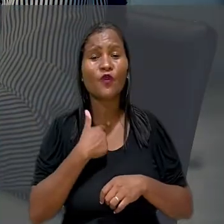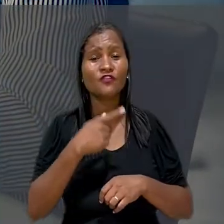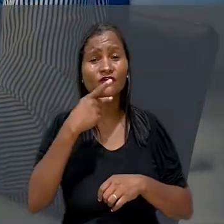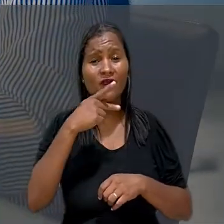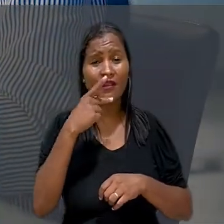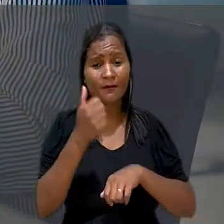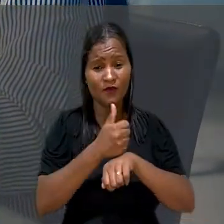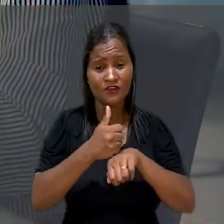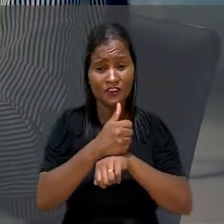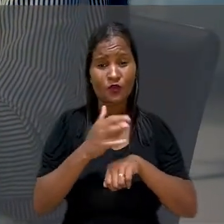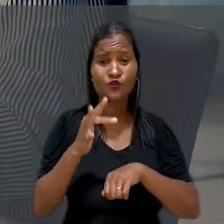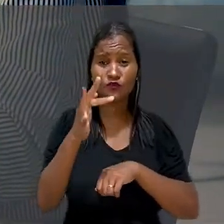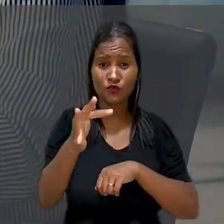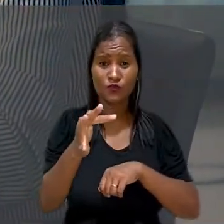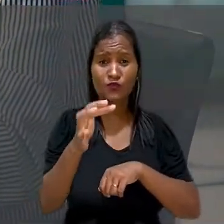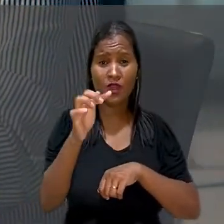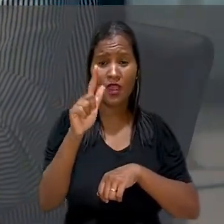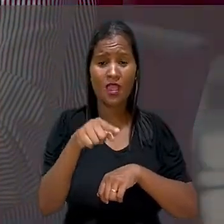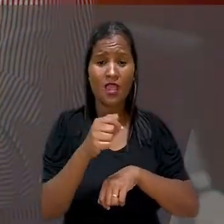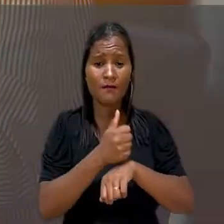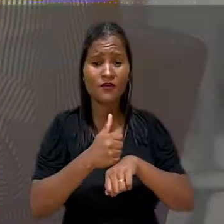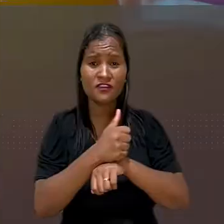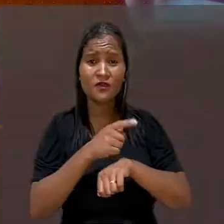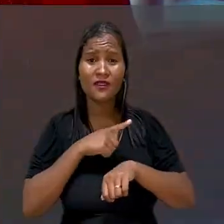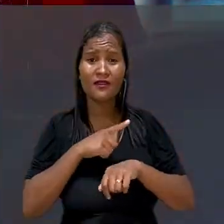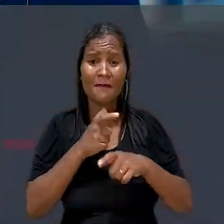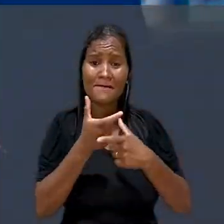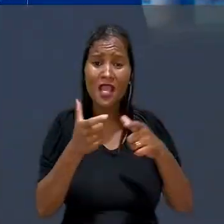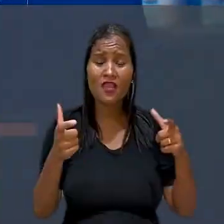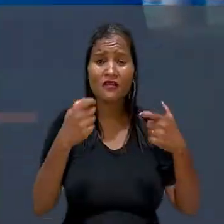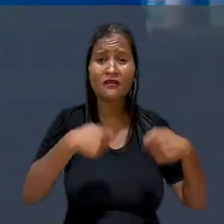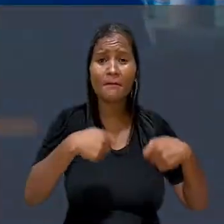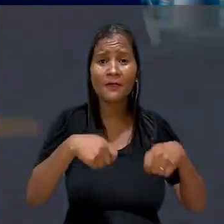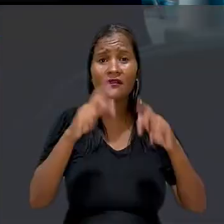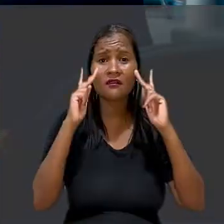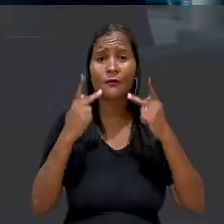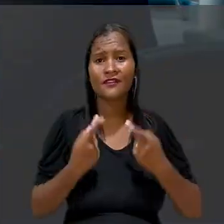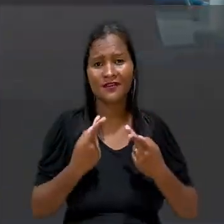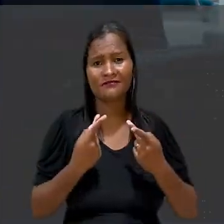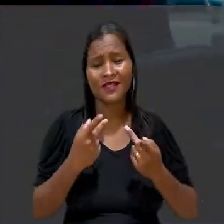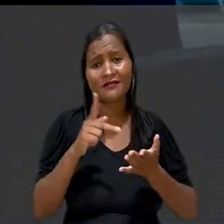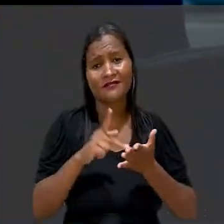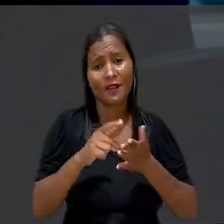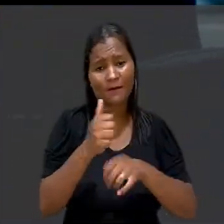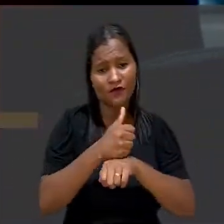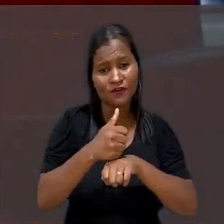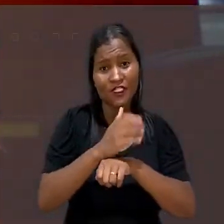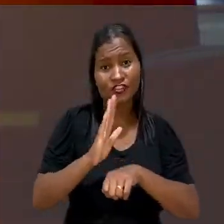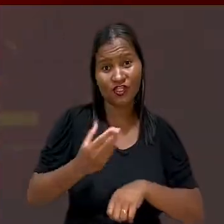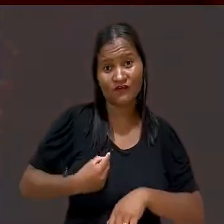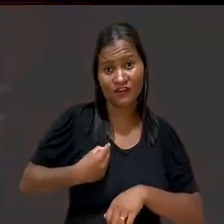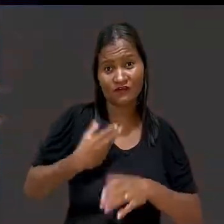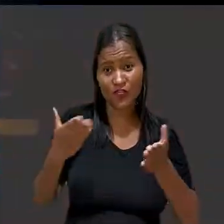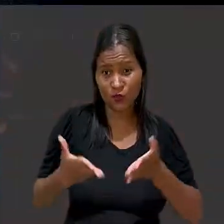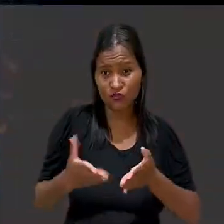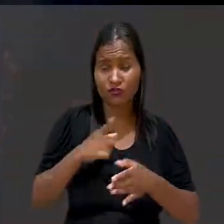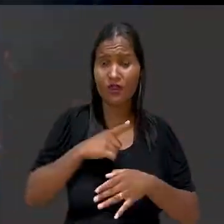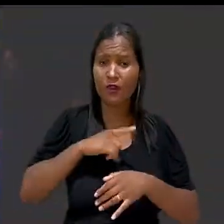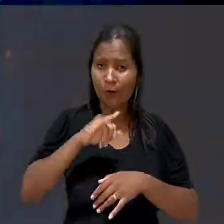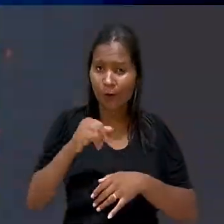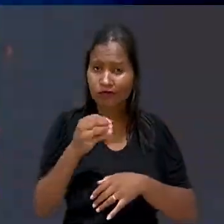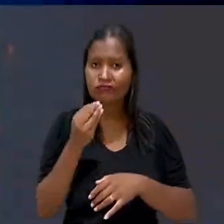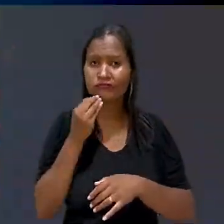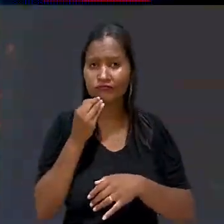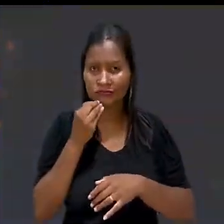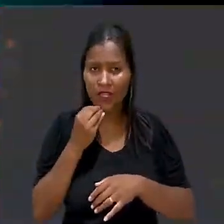Eu gosto de falar que as profissões do futuro são as profissões que têm as maiores demandas da humanidade e que, na verdade, profissionais que já existem hoje têm uma